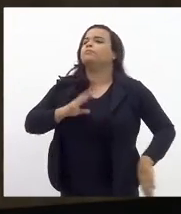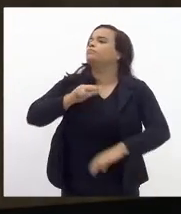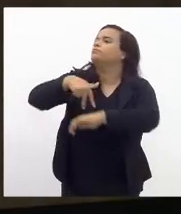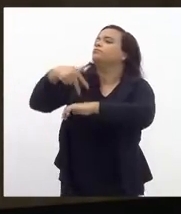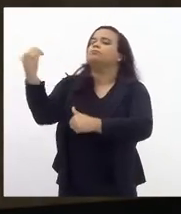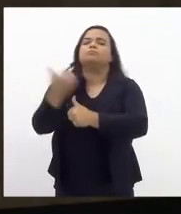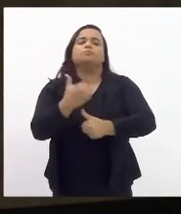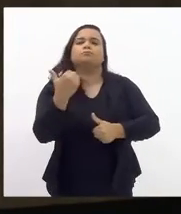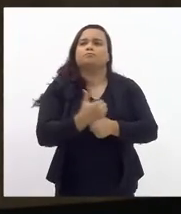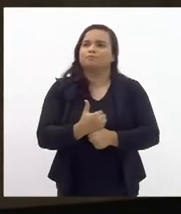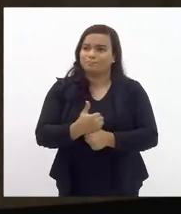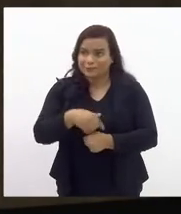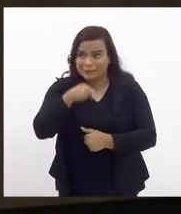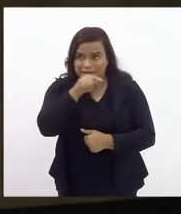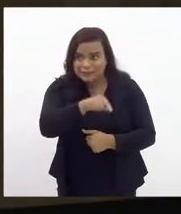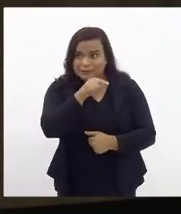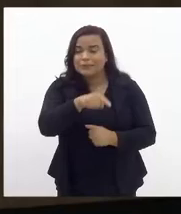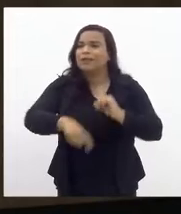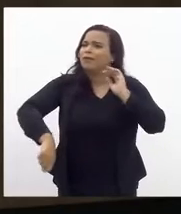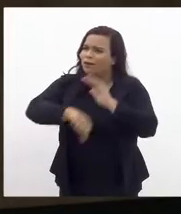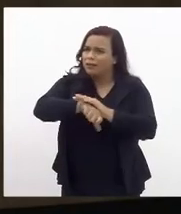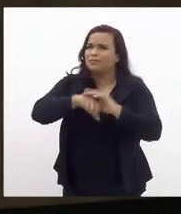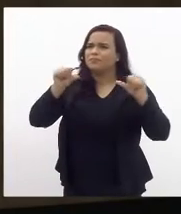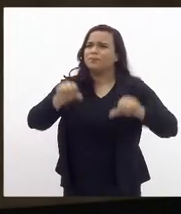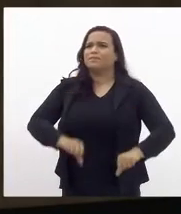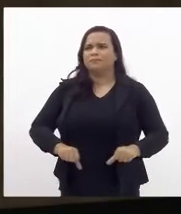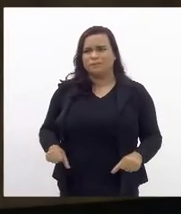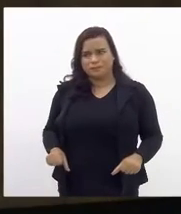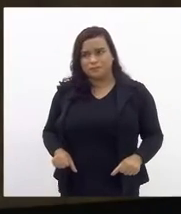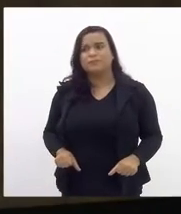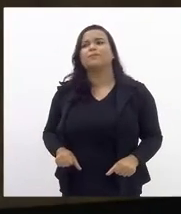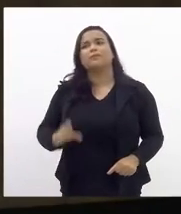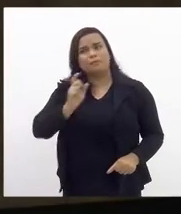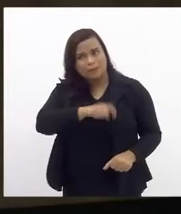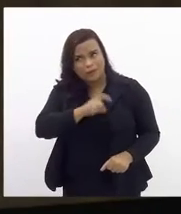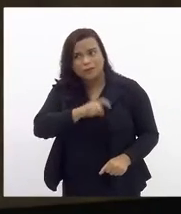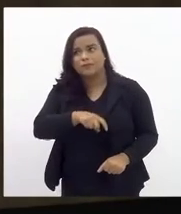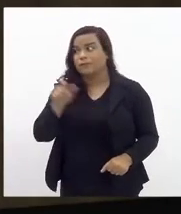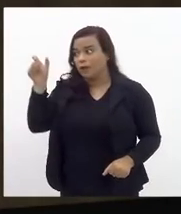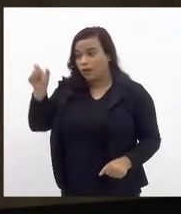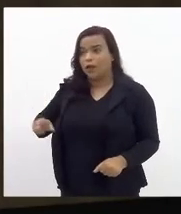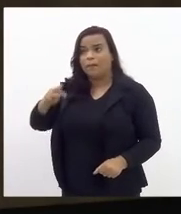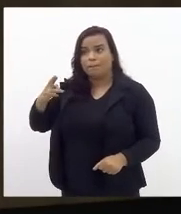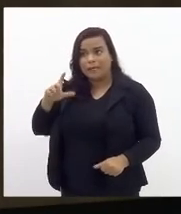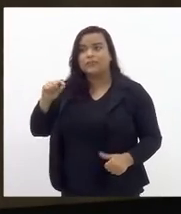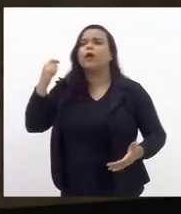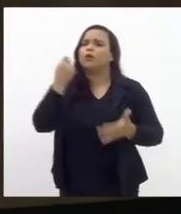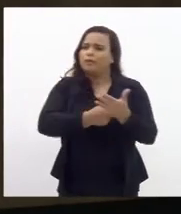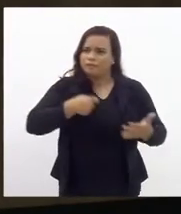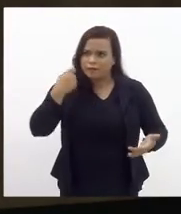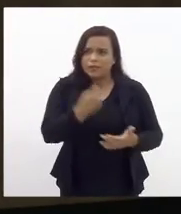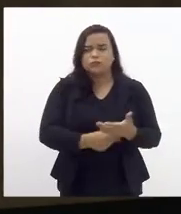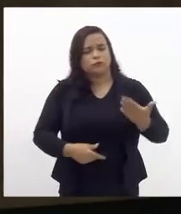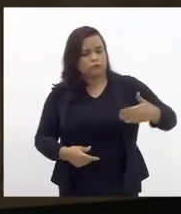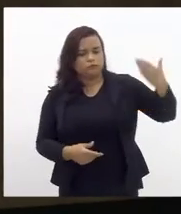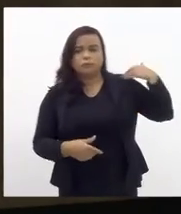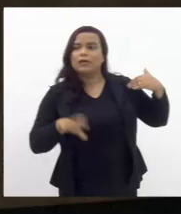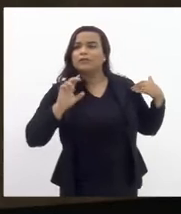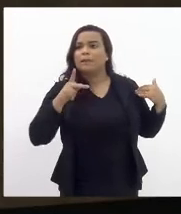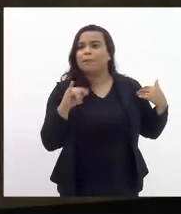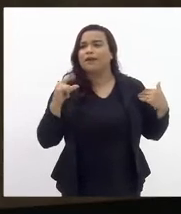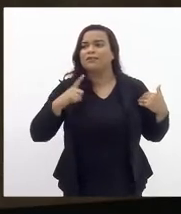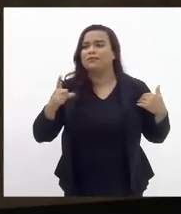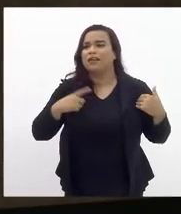perversa, cruel, criminosa, que Marcelo enfrentou aqui na Assembleia Legislativa, naquela CPI.